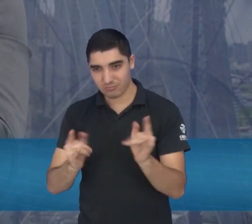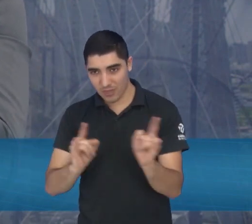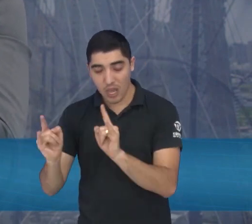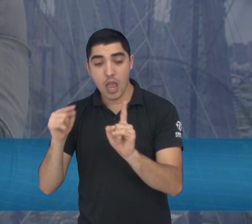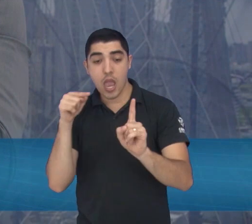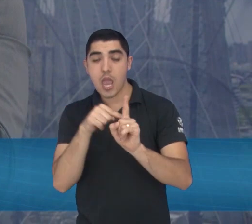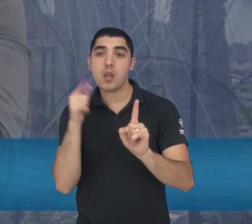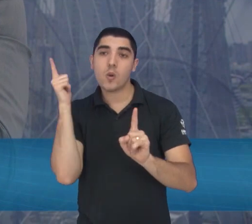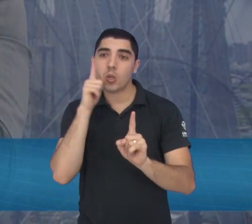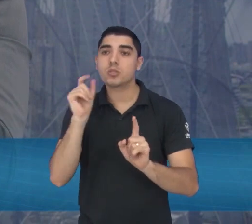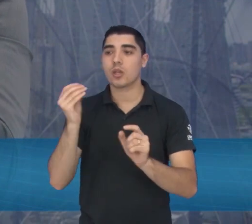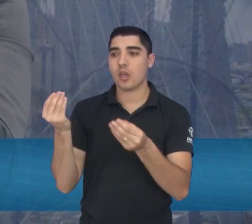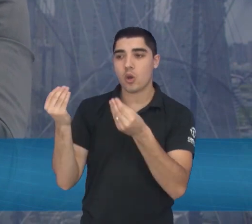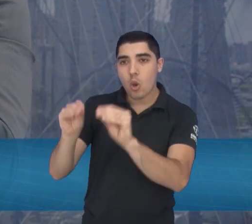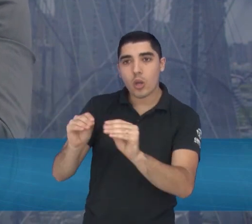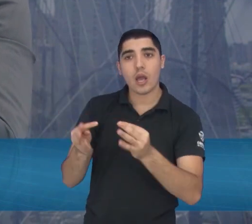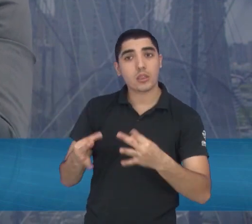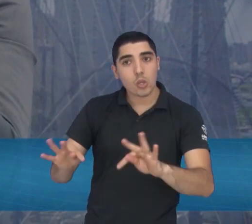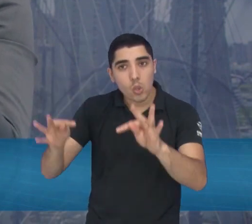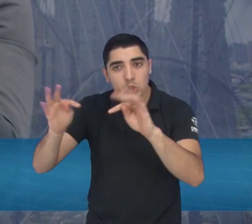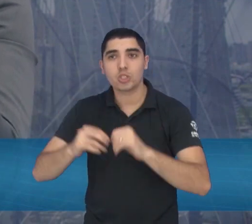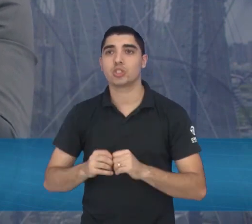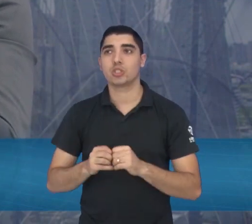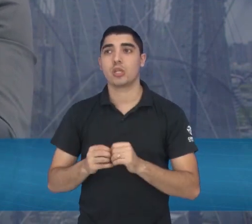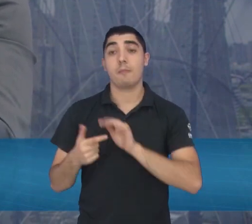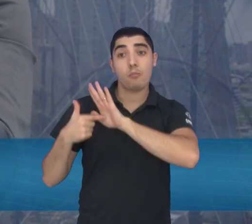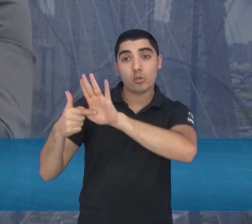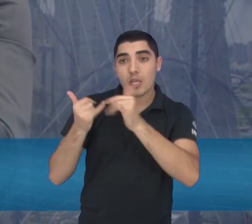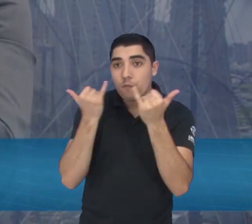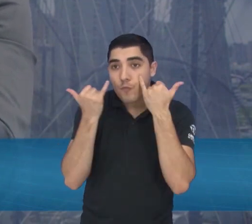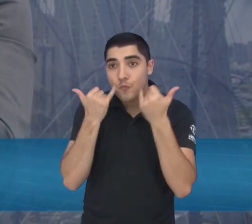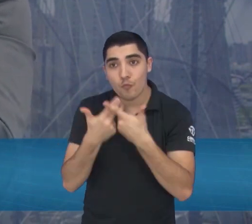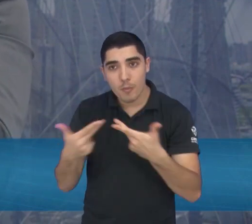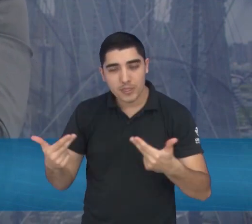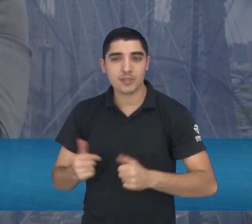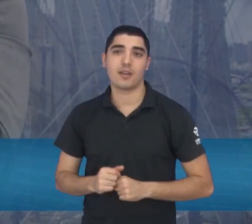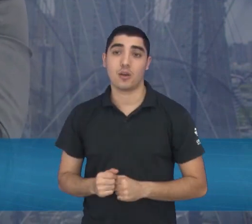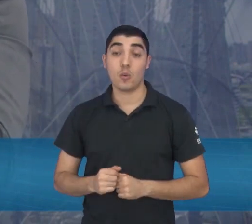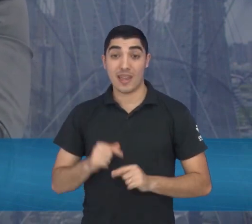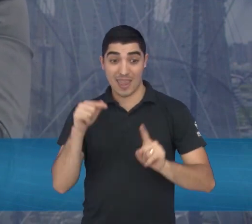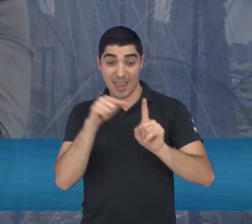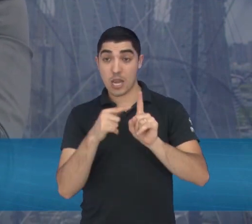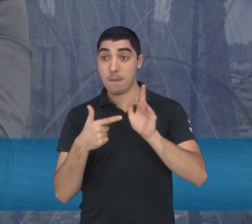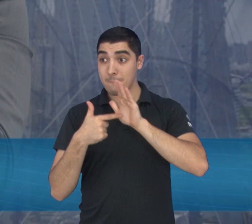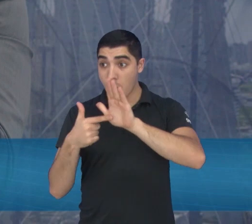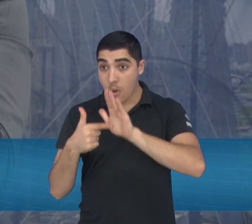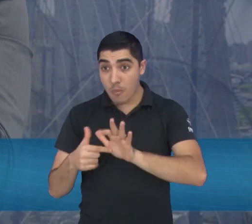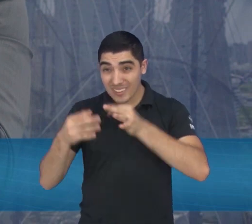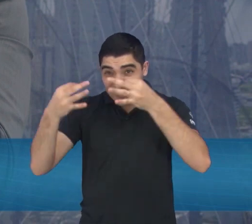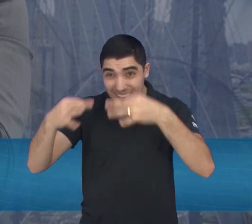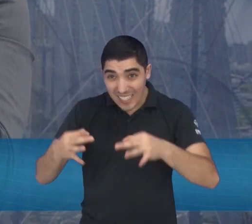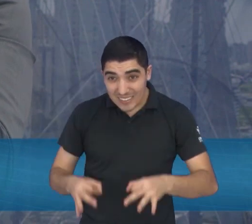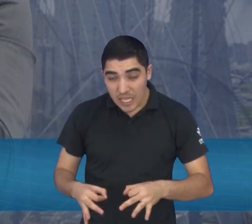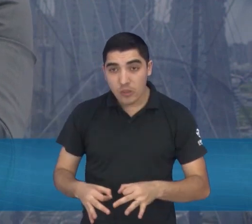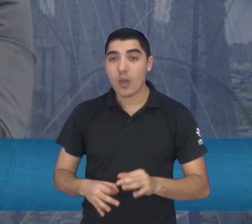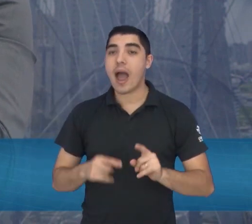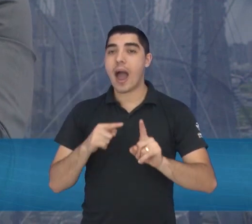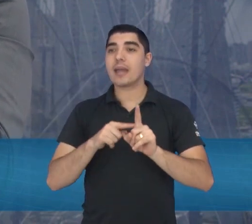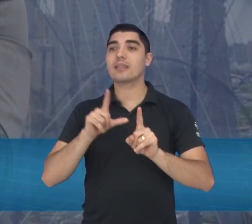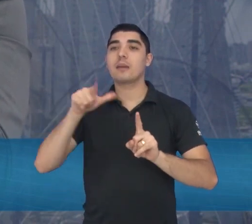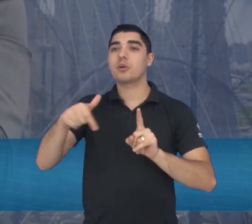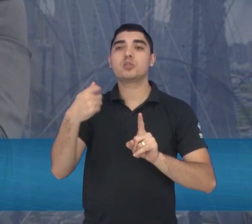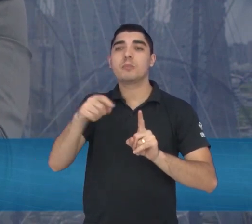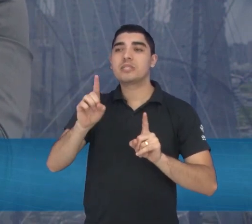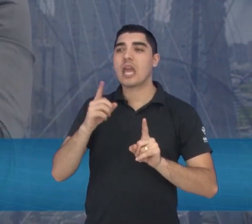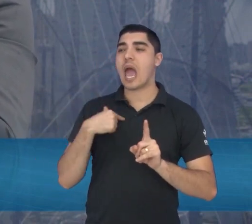ele coloca informações, a partir do momento que ele vem a trabalhar com dados, ele deixa de estar fazendo uma gestão no achismo, está trabalhando em cima